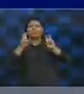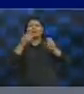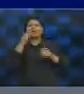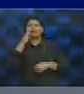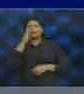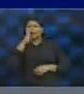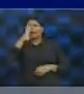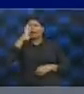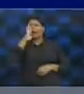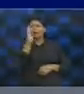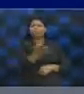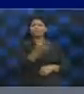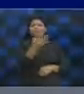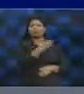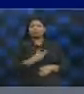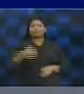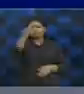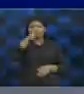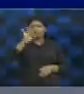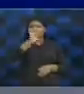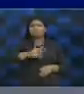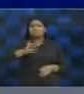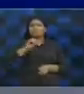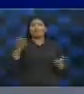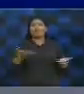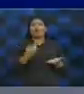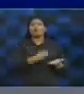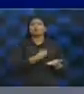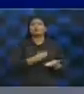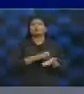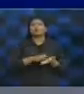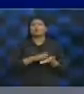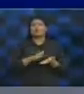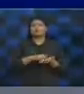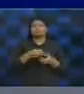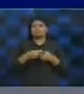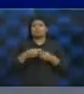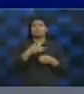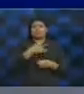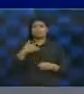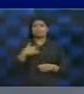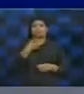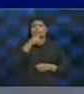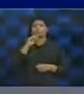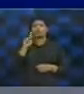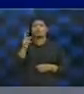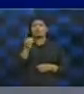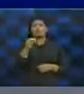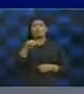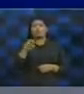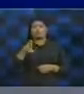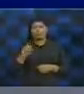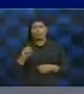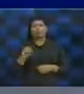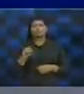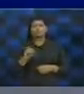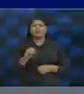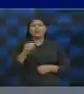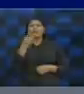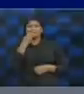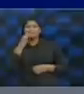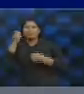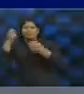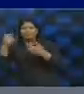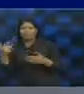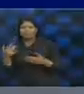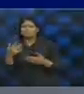pelo atual secretário Homero Miranda Leão, homem de confiança do atual prefeito. A Polícia Federal, tenho certeza que chegará